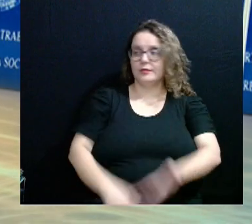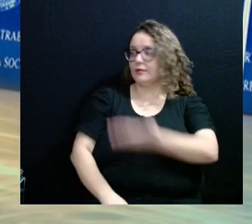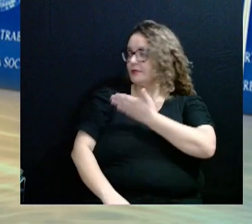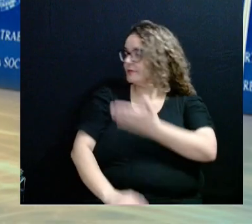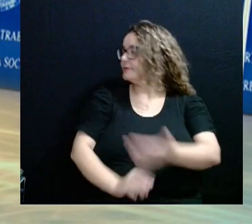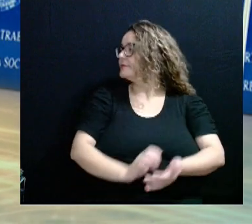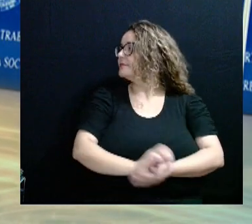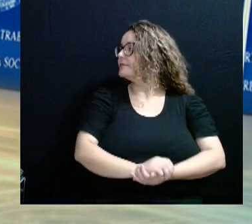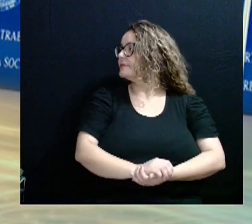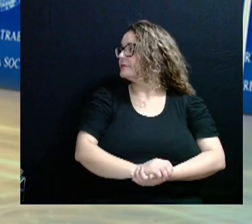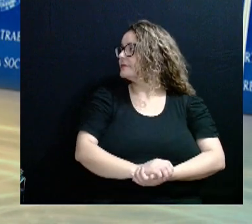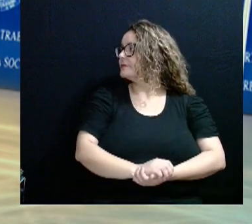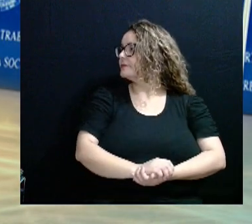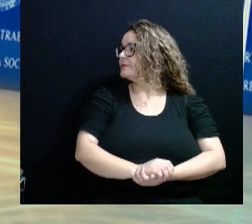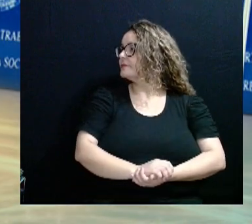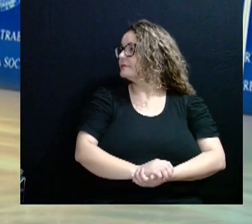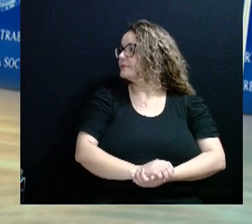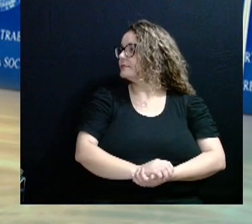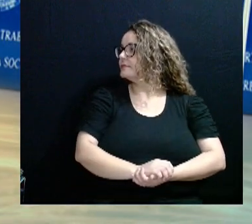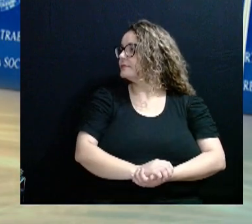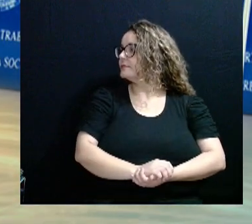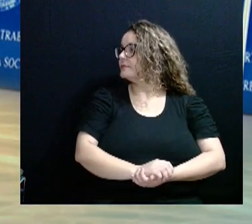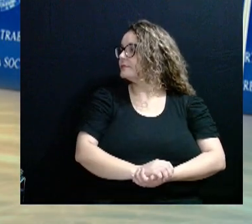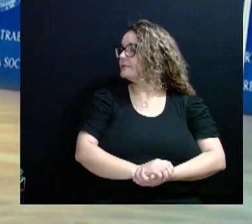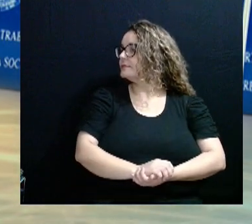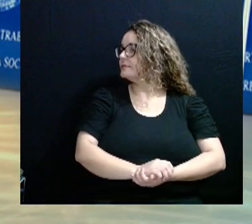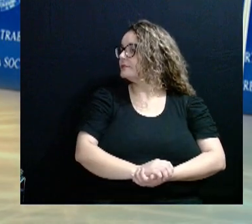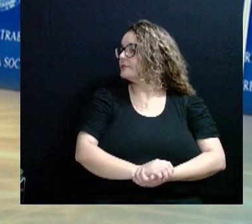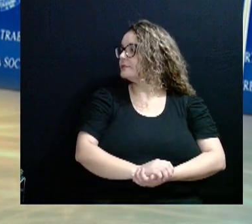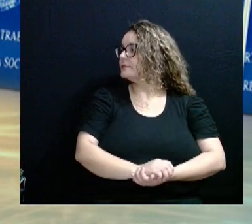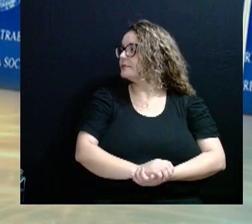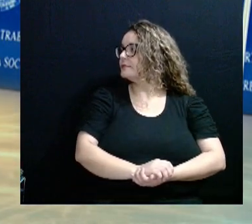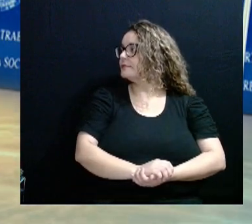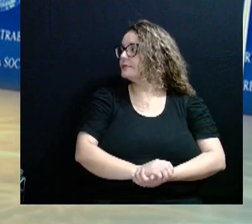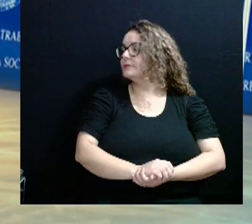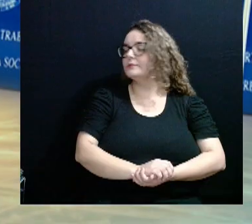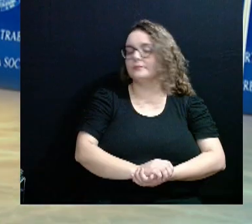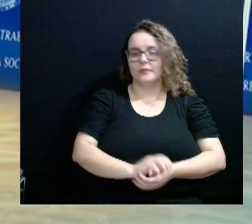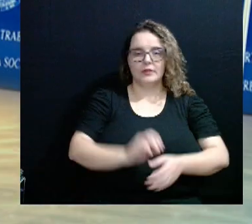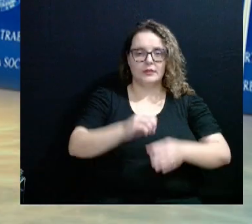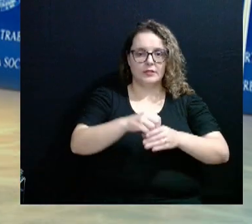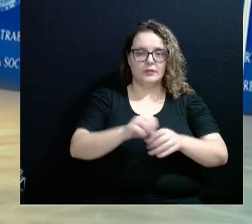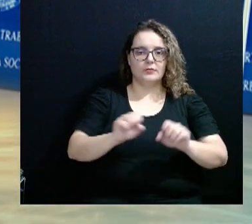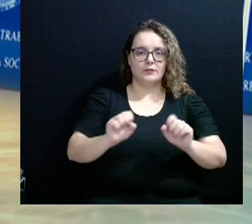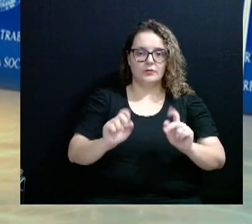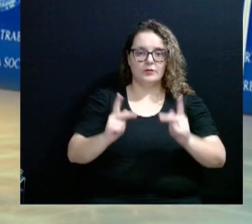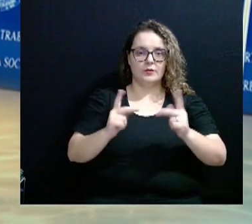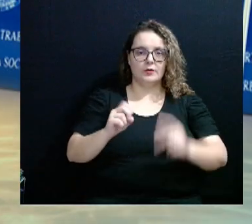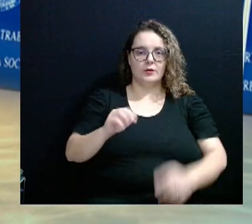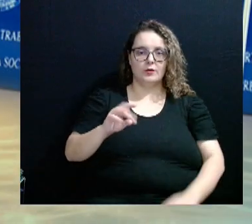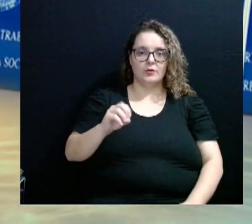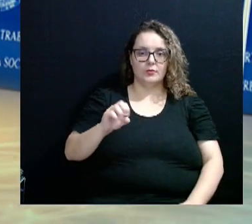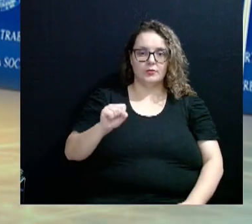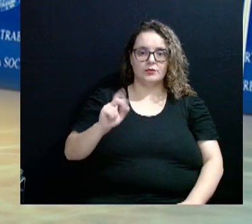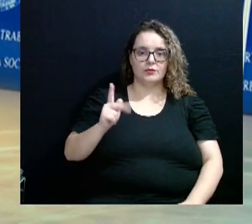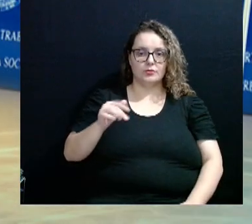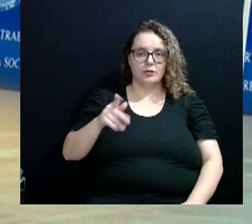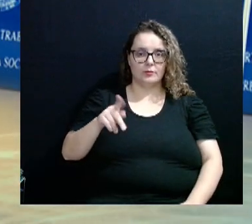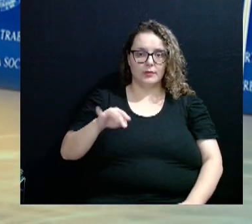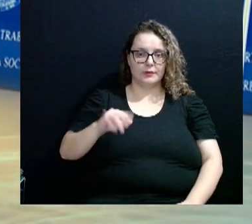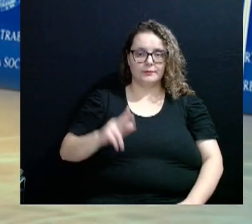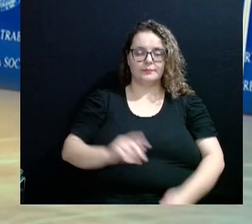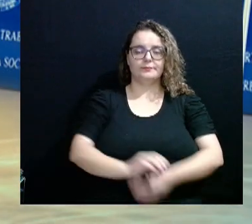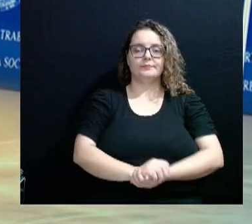no Jardim Cristina, dentro do Horto Shopping, no segundo andar, de segunda a sexta-feira, das 8h da manhã